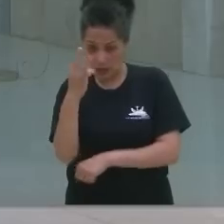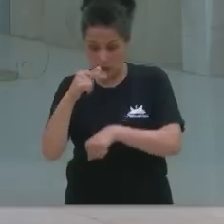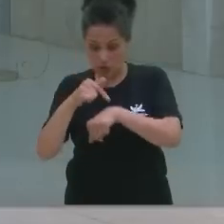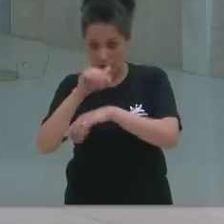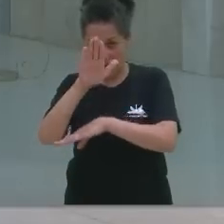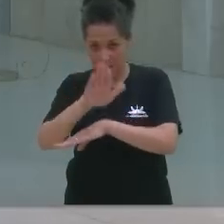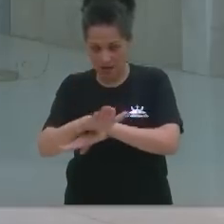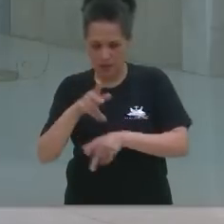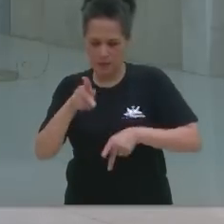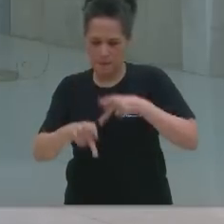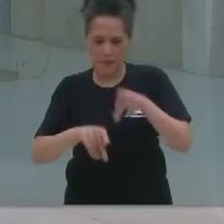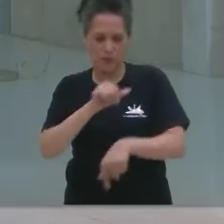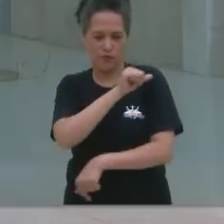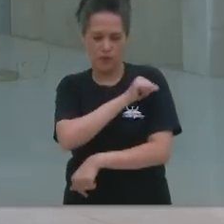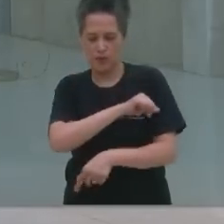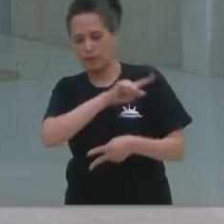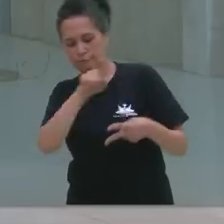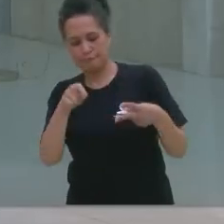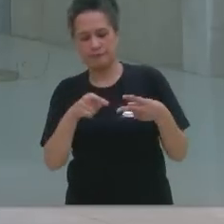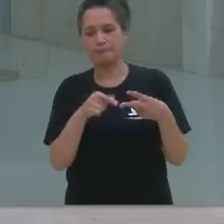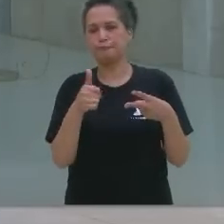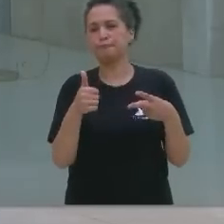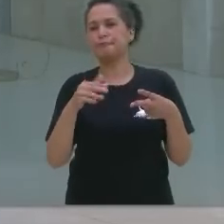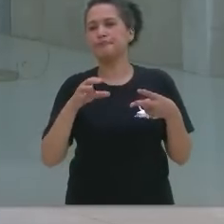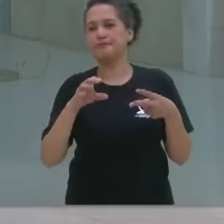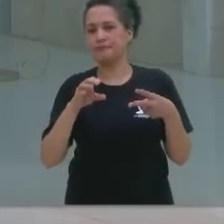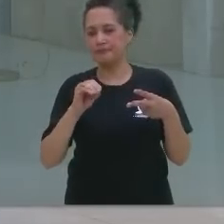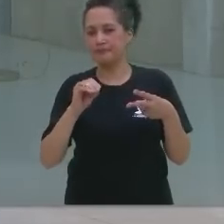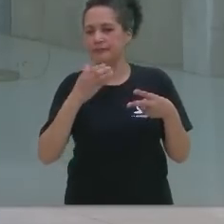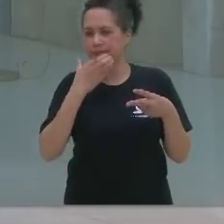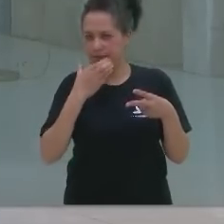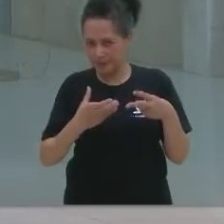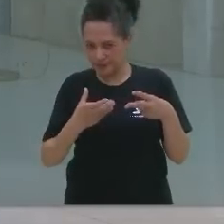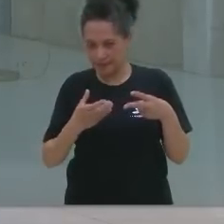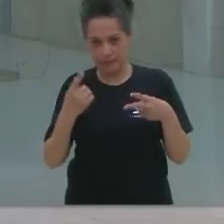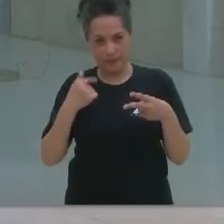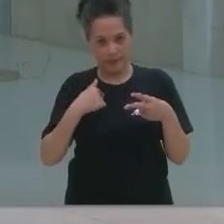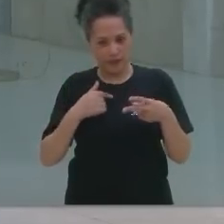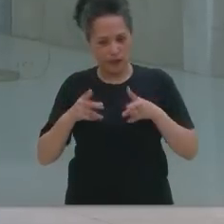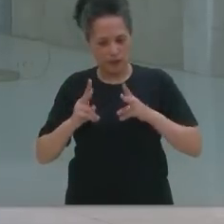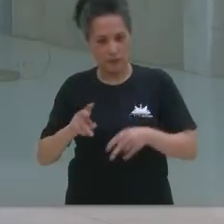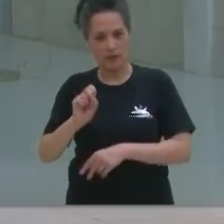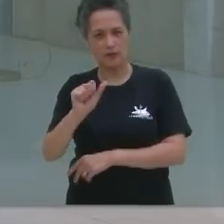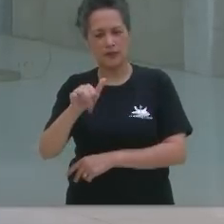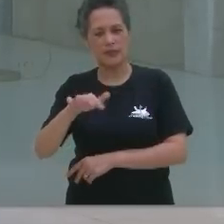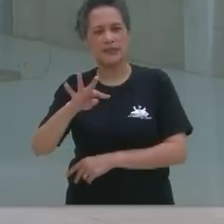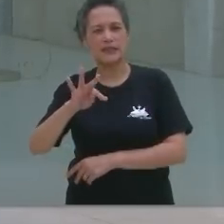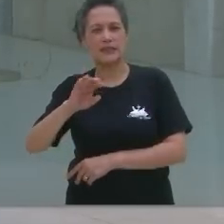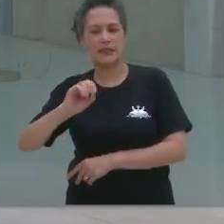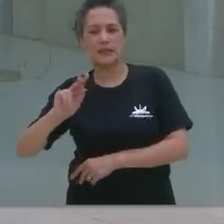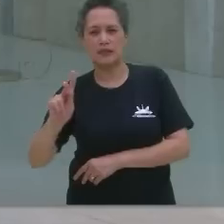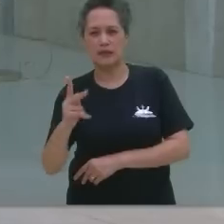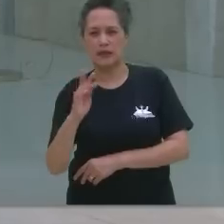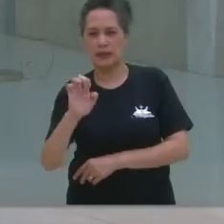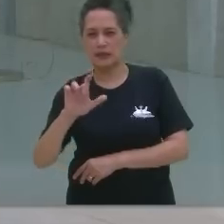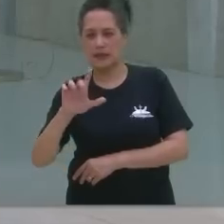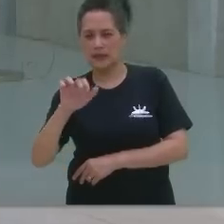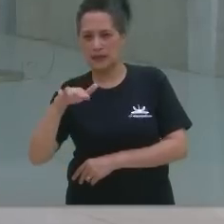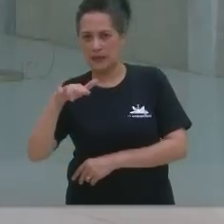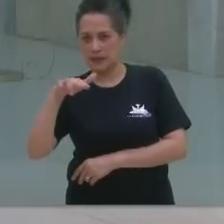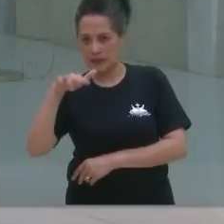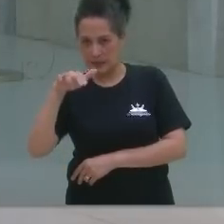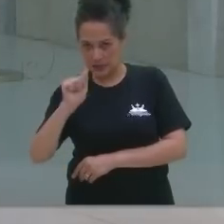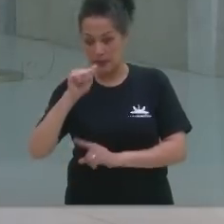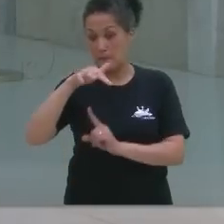região. Dia 10 de dezembro, estarei em Santa Helena, missa, show de evangelização, às 19h30, Santa